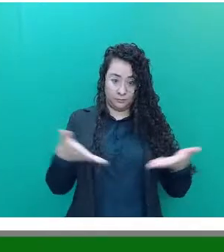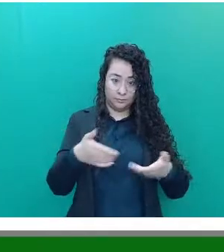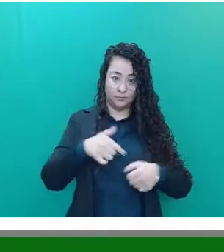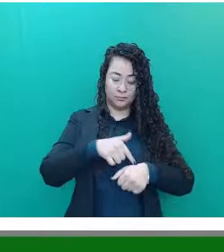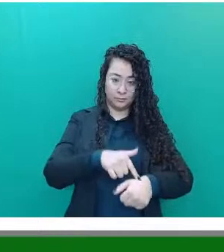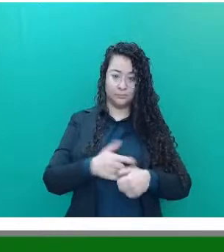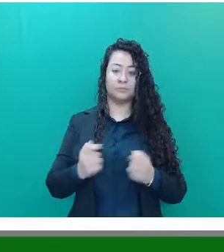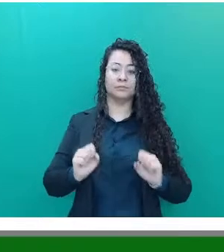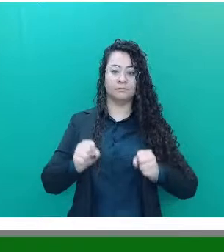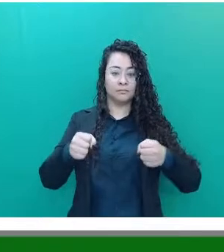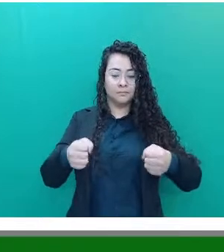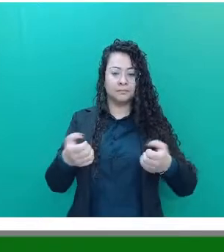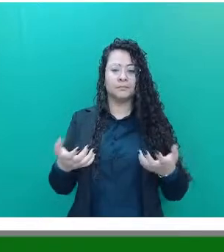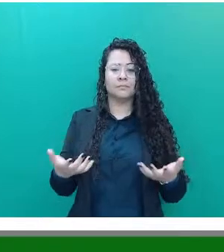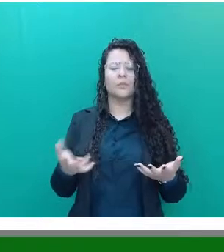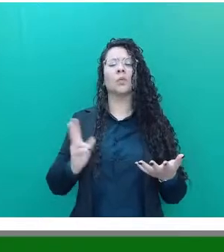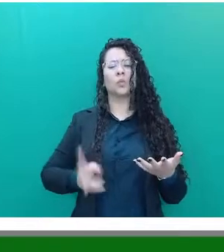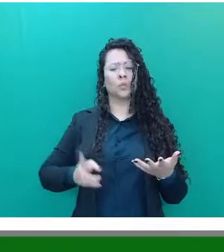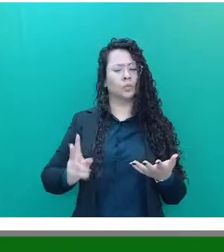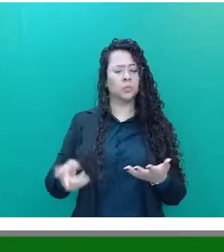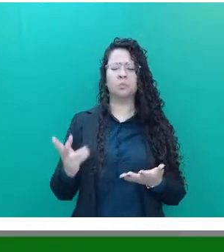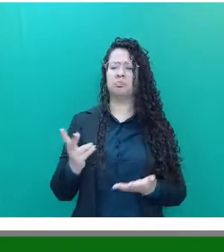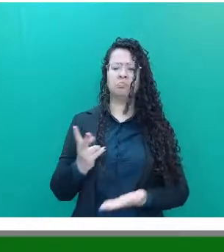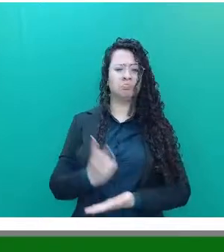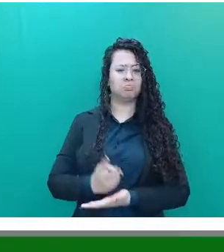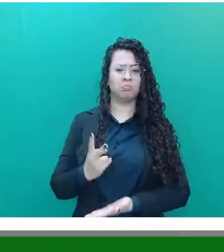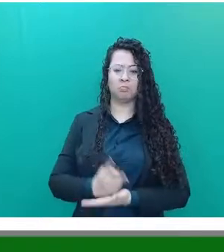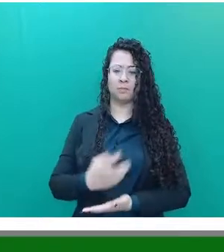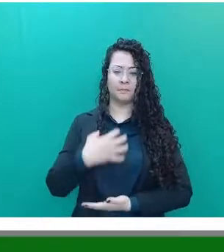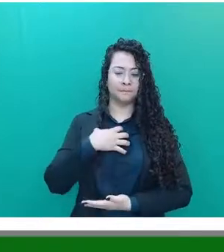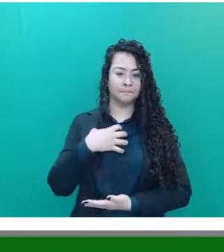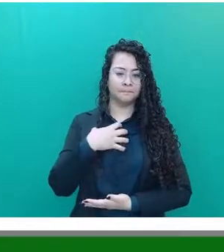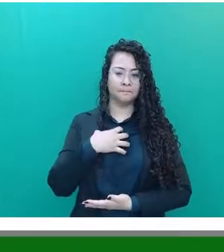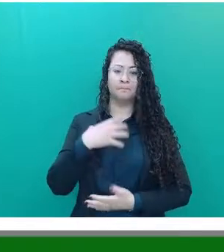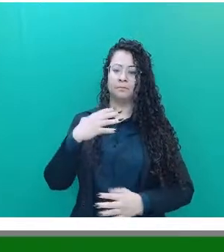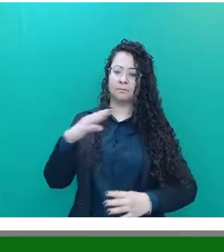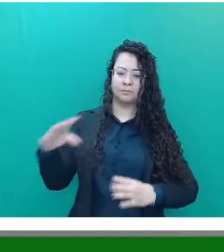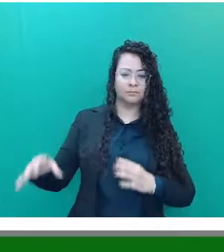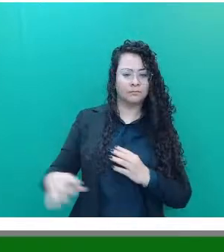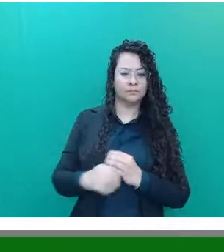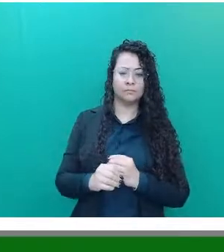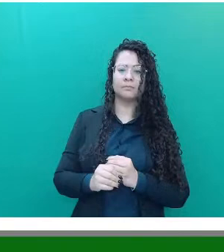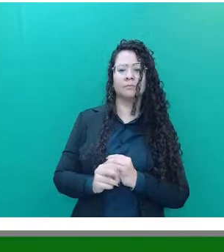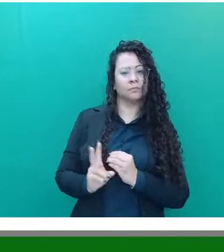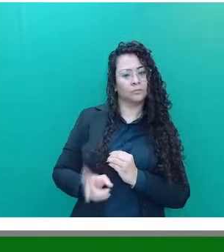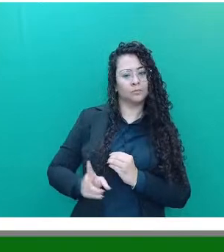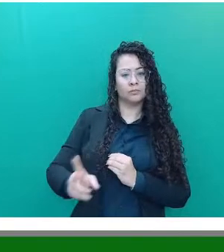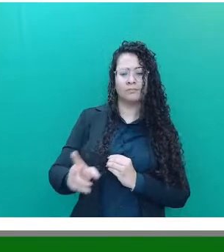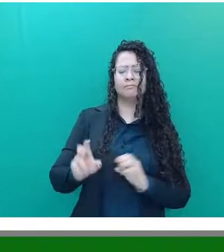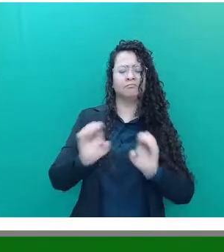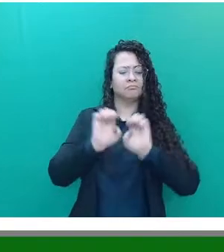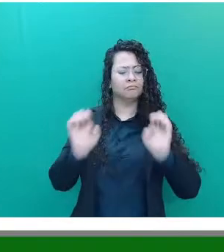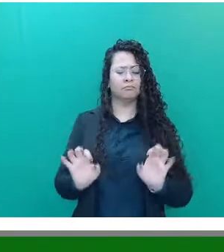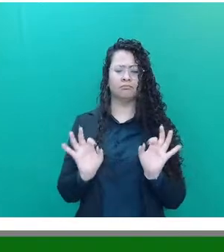se manteve com a complementação que você teve, e ele está muito bem estruturado. Então,